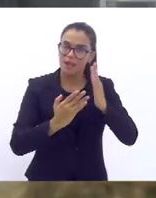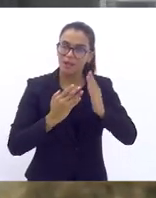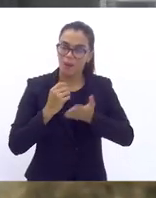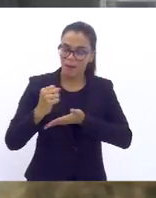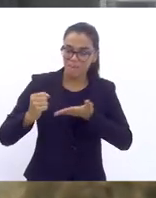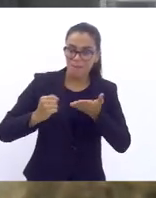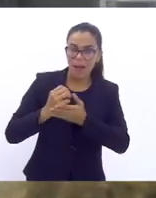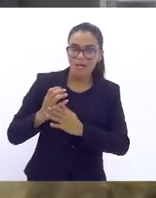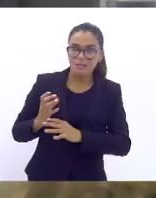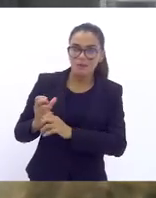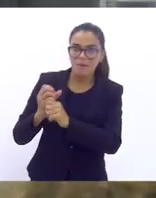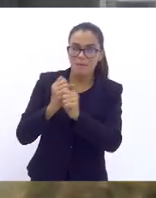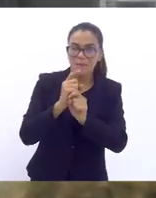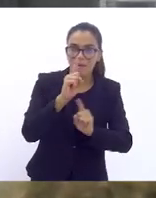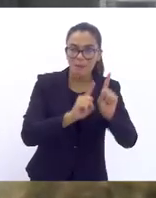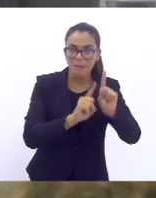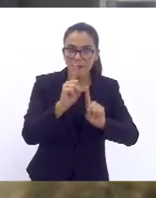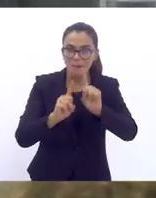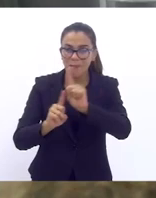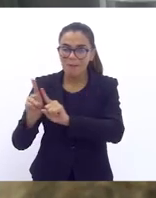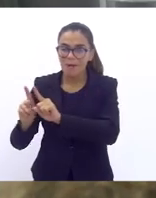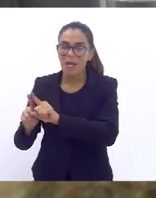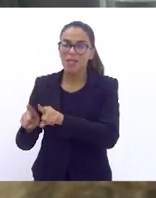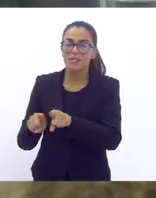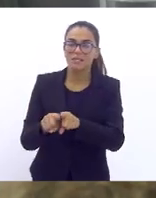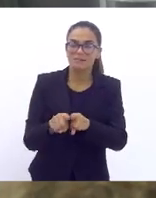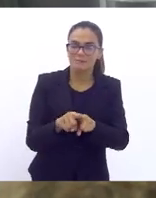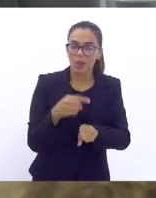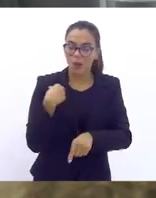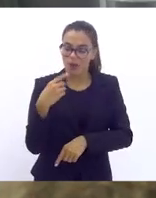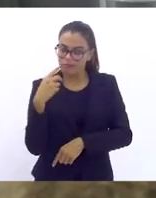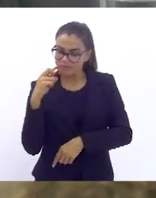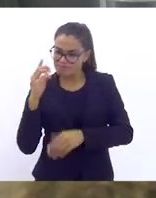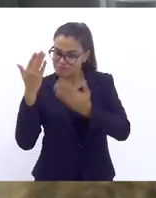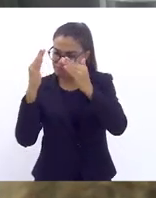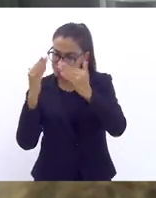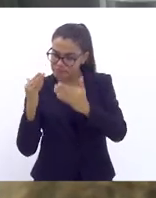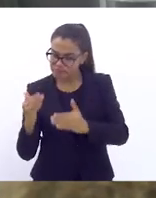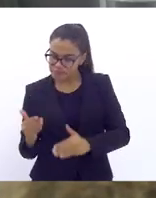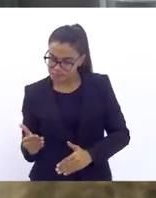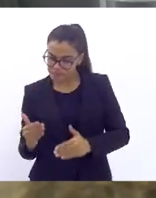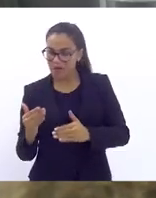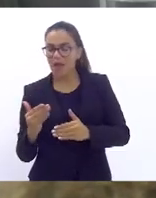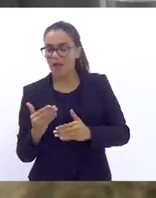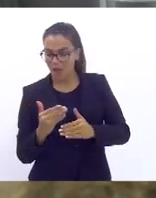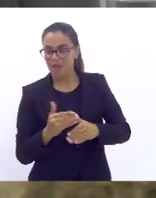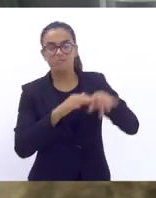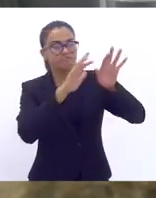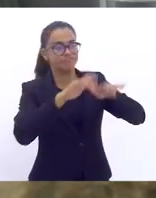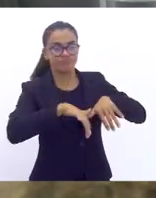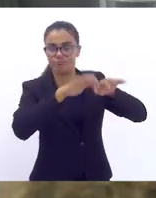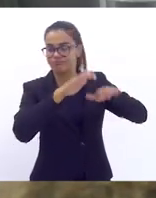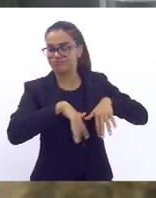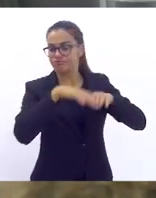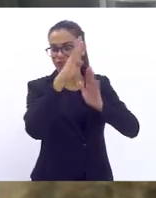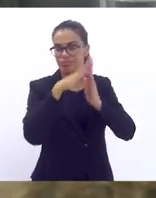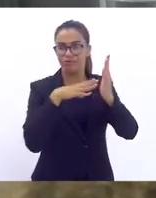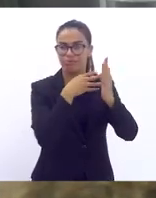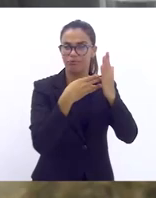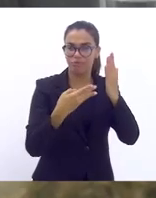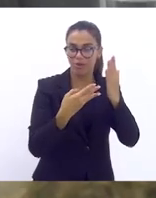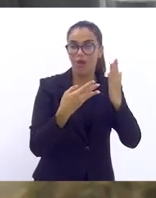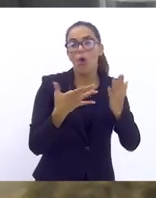estatística para para poder se fazer dessa base estatística para nós hoje a gente tá reunindo bases estatística de